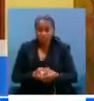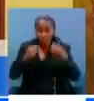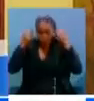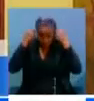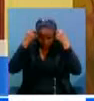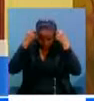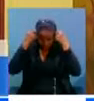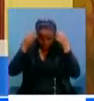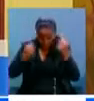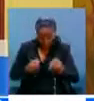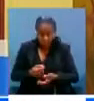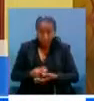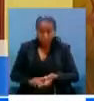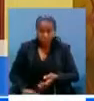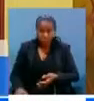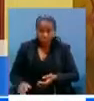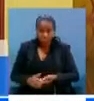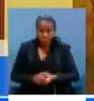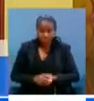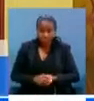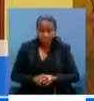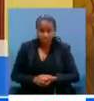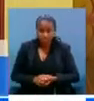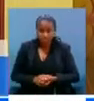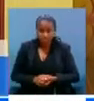que estamos a passar. Não é fácil deixar de viver na zona.